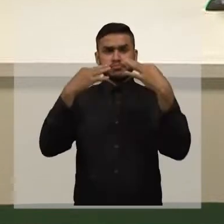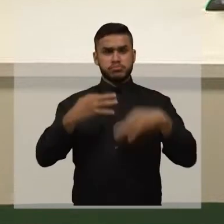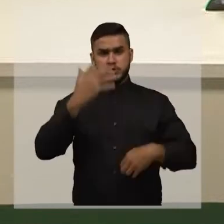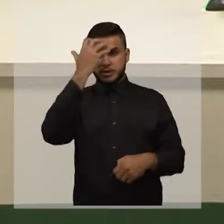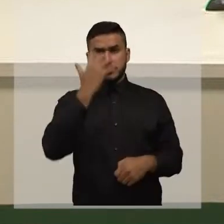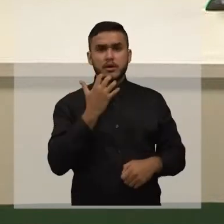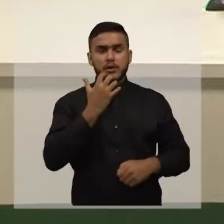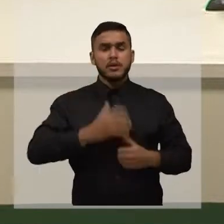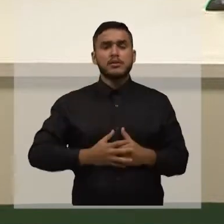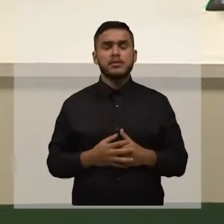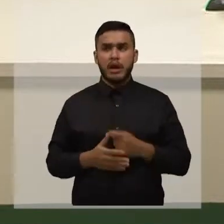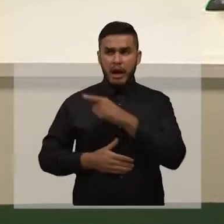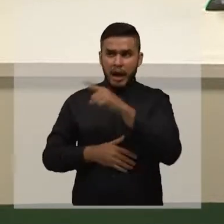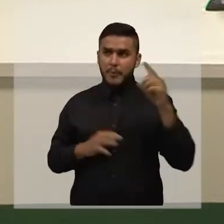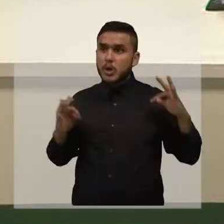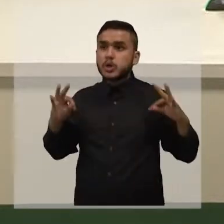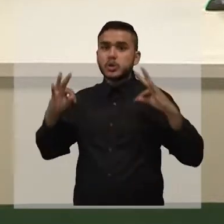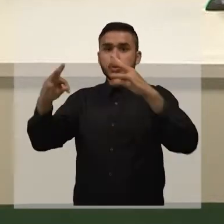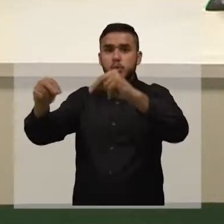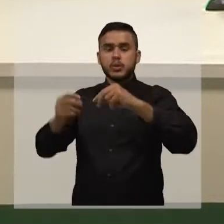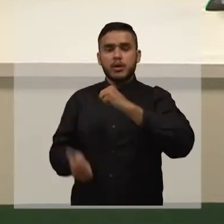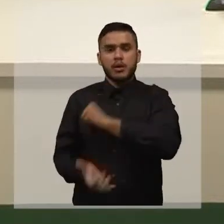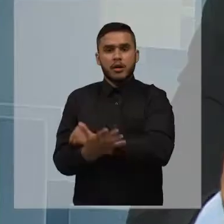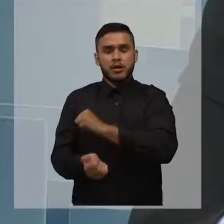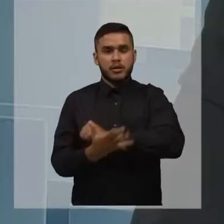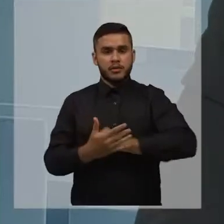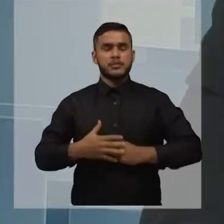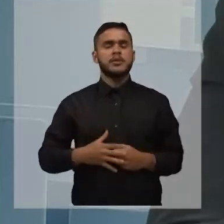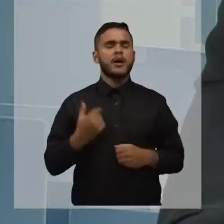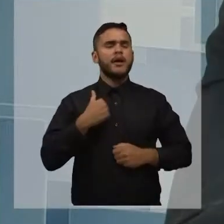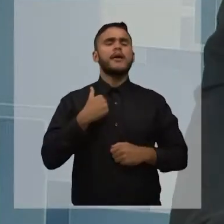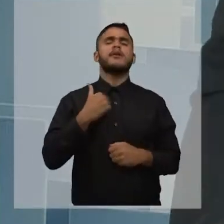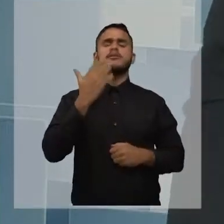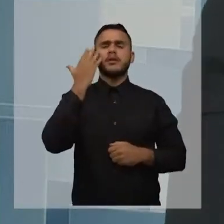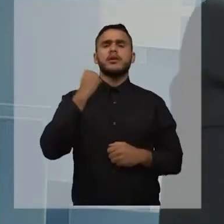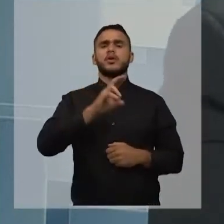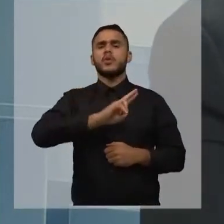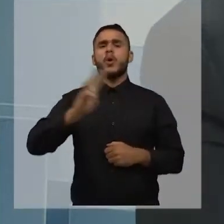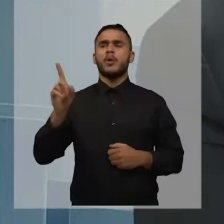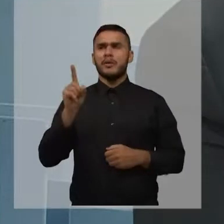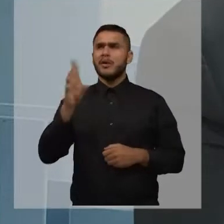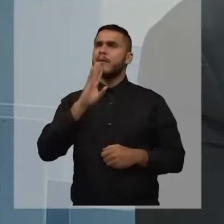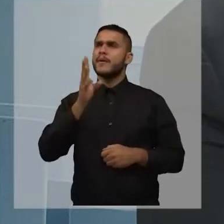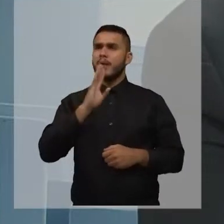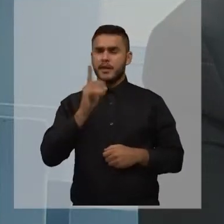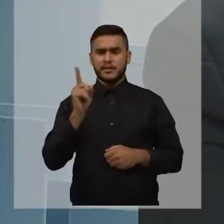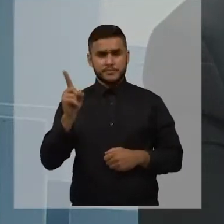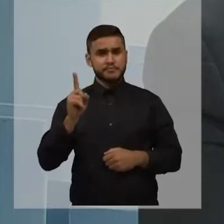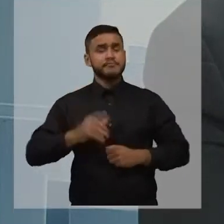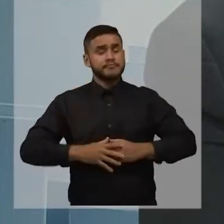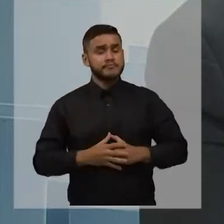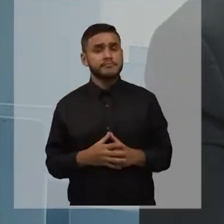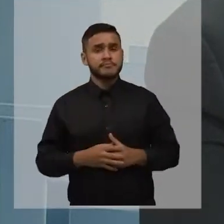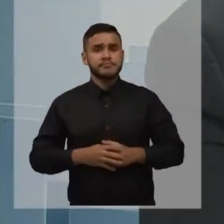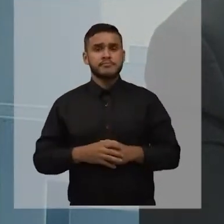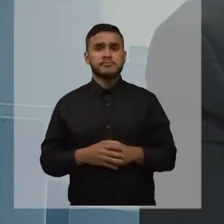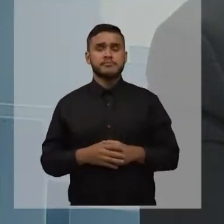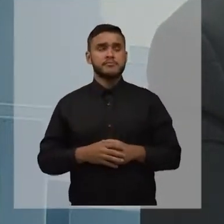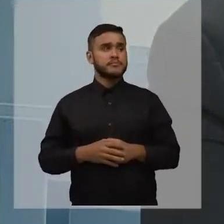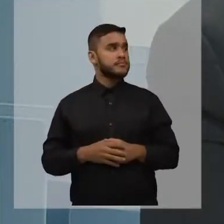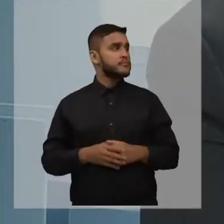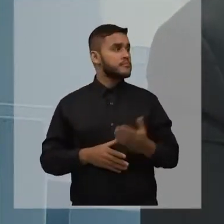é? Não vou citar nome, né? Você tem algumas figuras lá no Supremo Tribunal que o